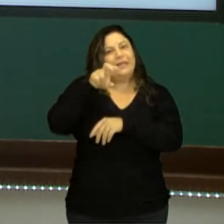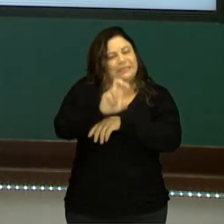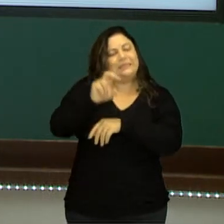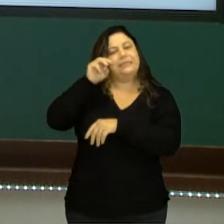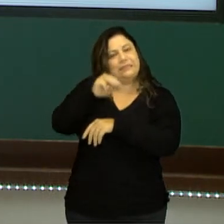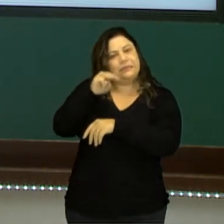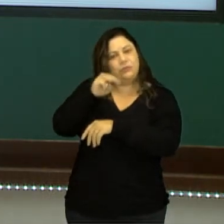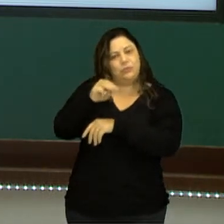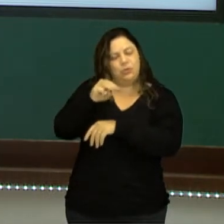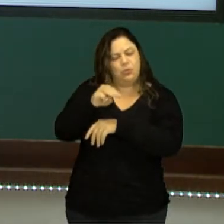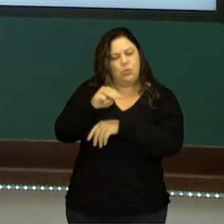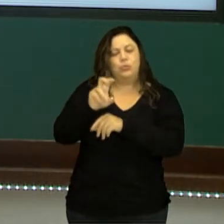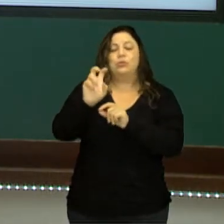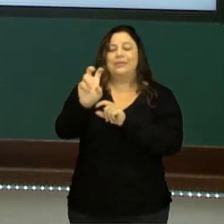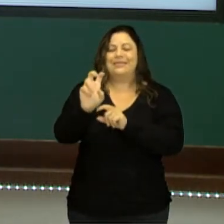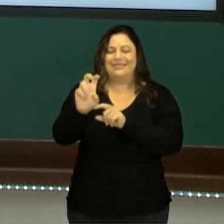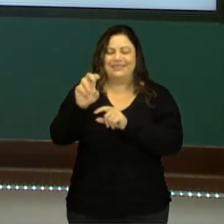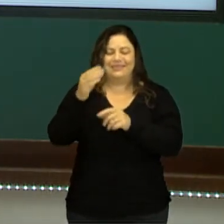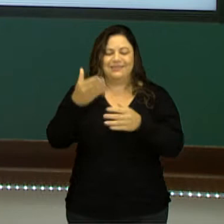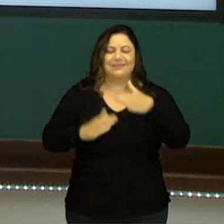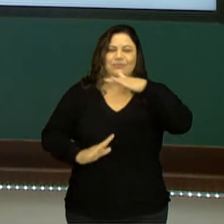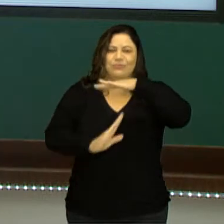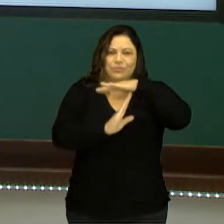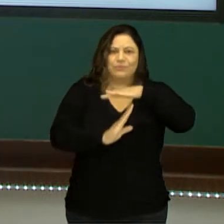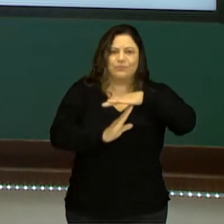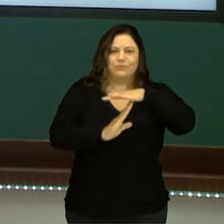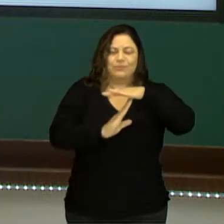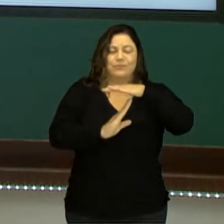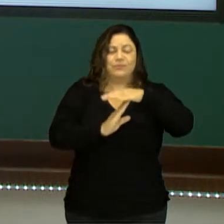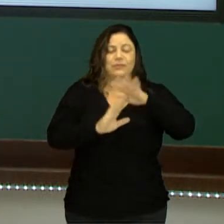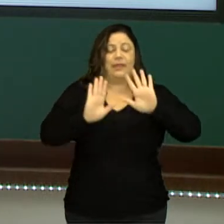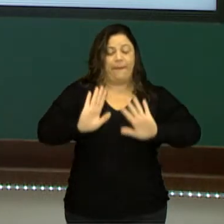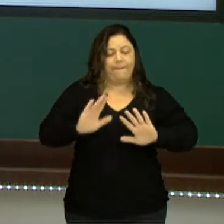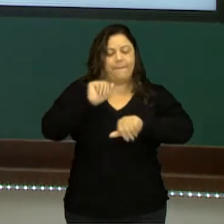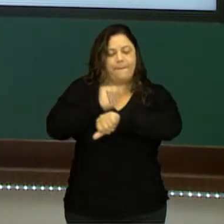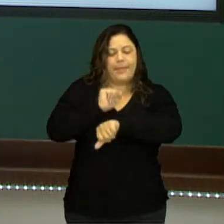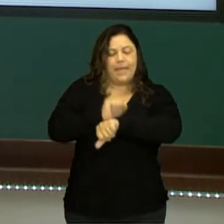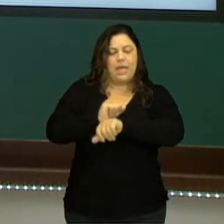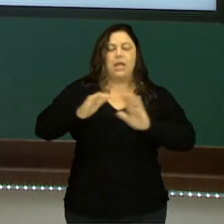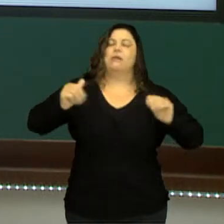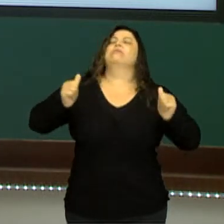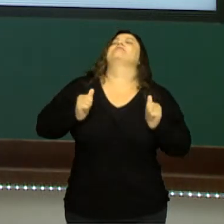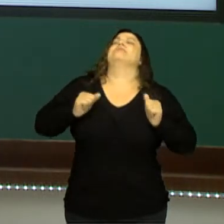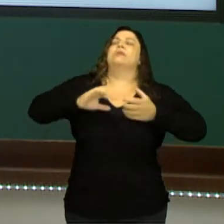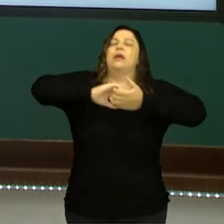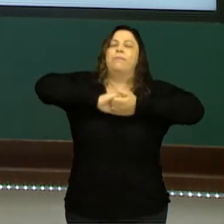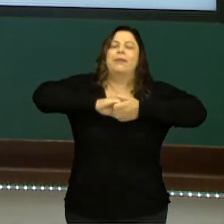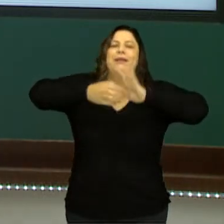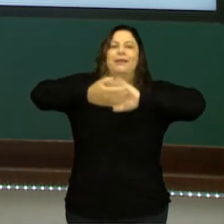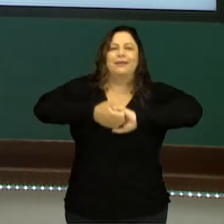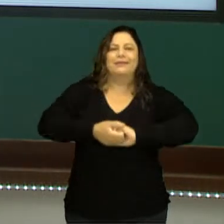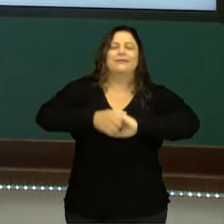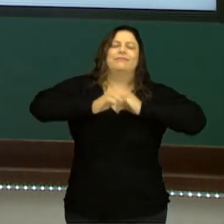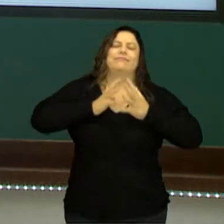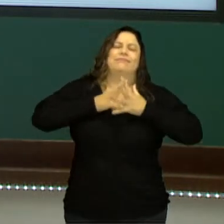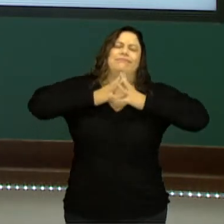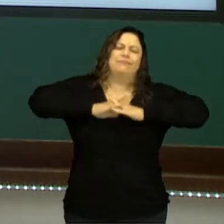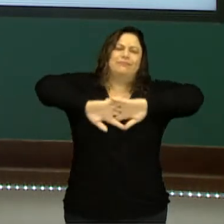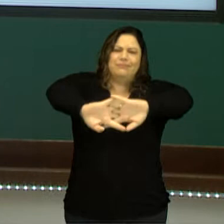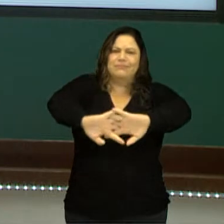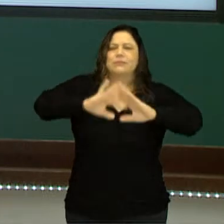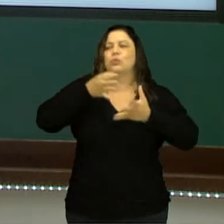despertar, opa, 5 minutos de pausa, né? Você para o seu estudo, relaxa, faz um alongamento, né? Toma um